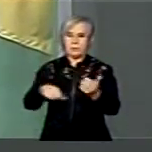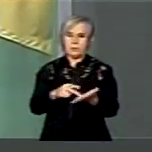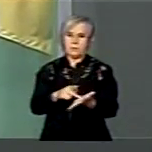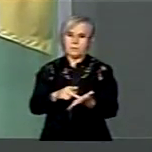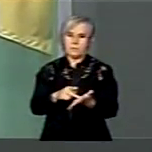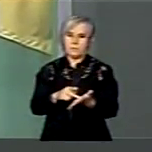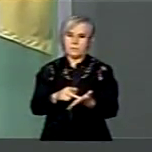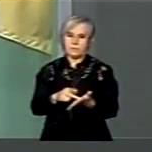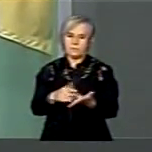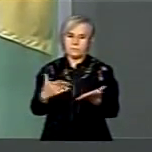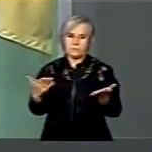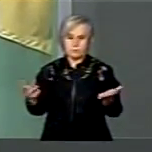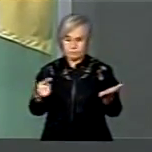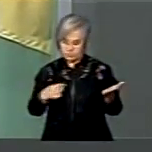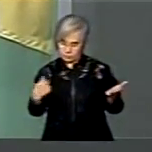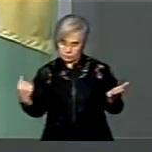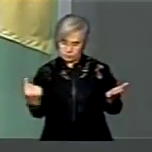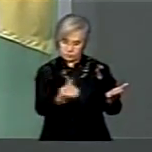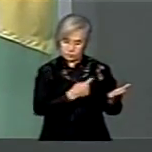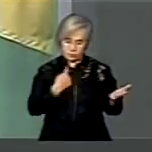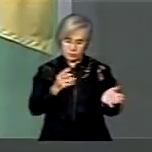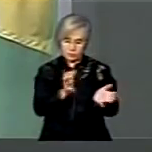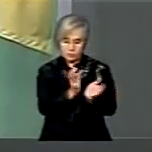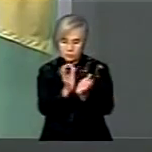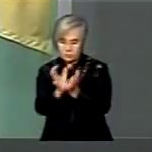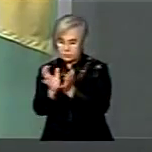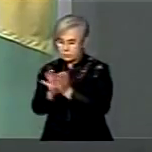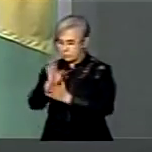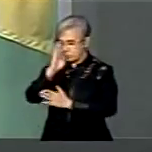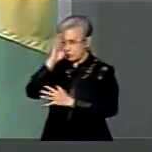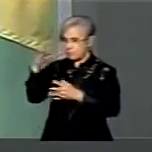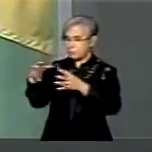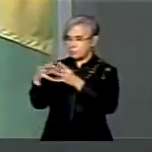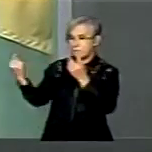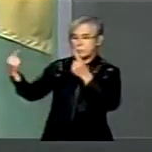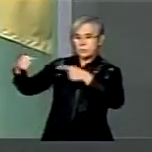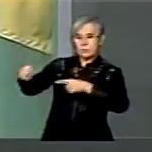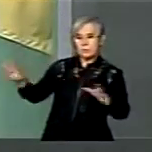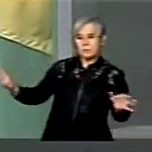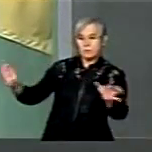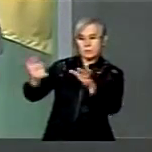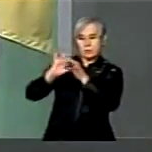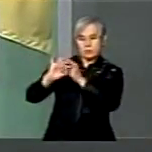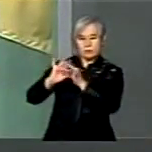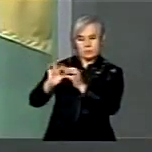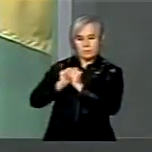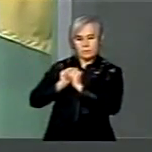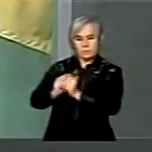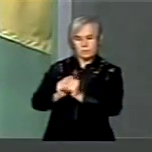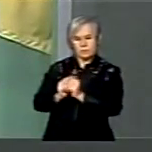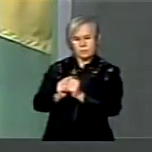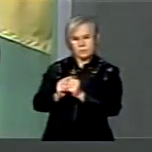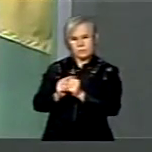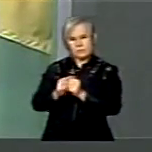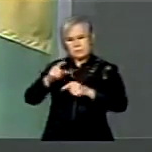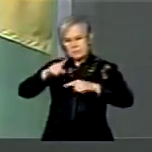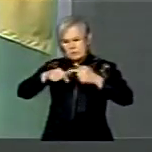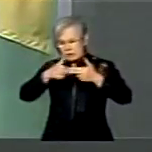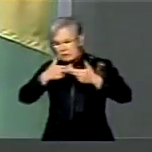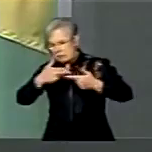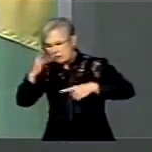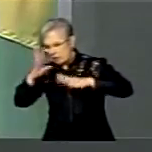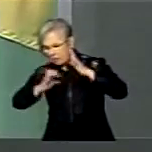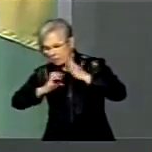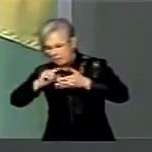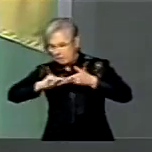E a nós cabe, principalmente aos partidos da oposição, nos unificarmos, deixarmos as sequelas dos intuitos,